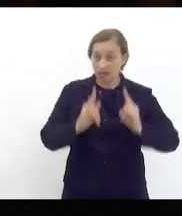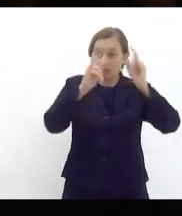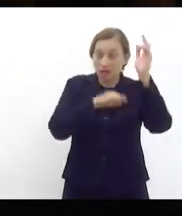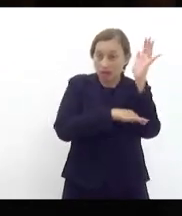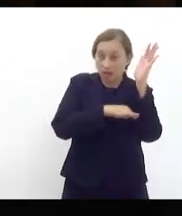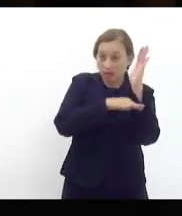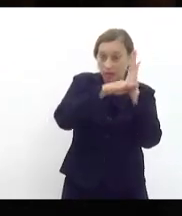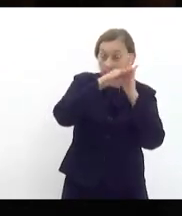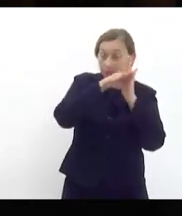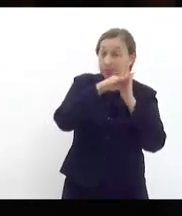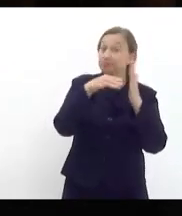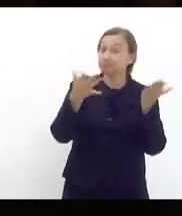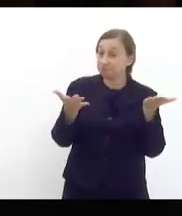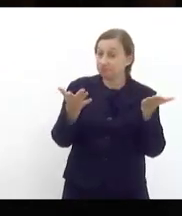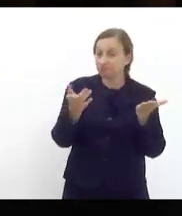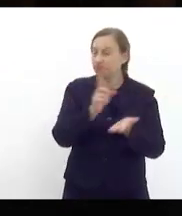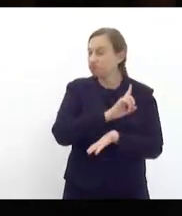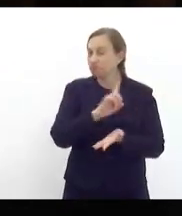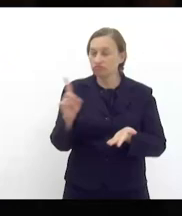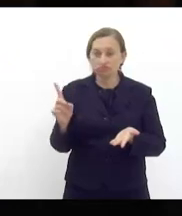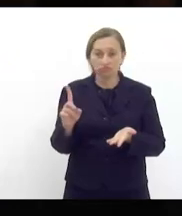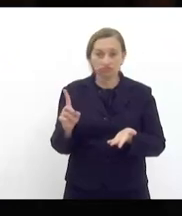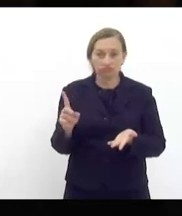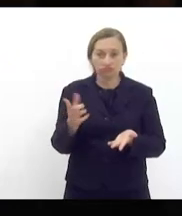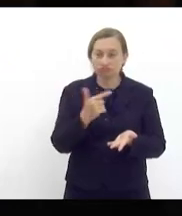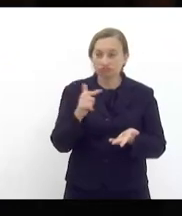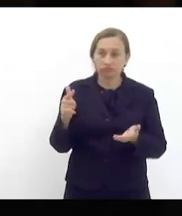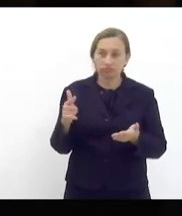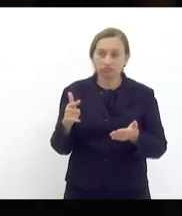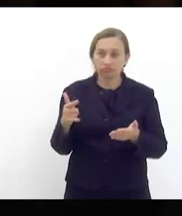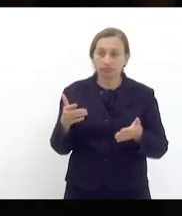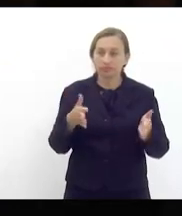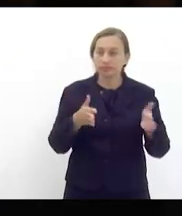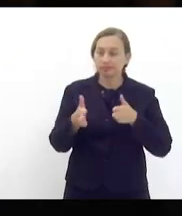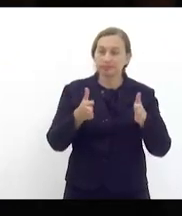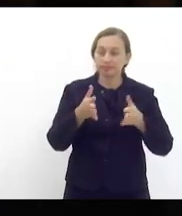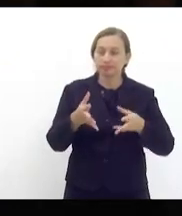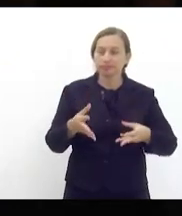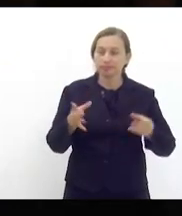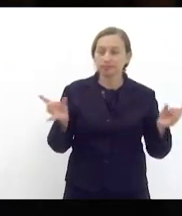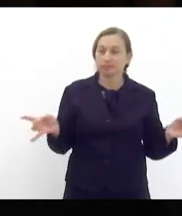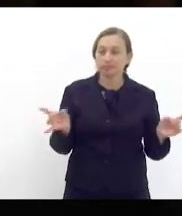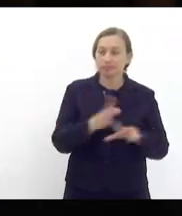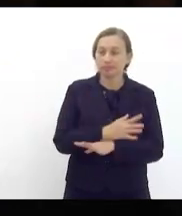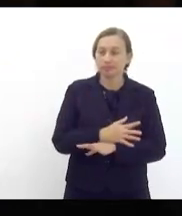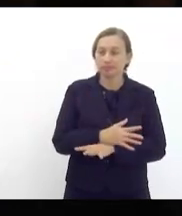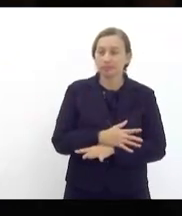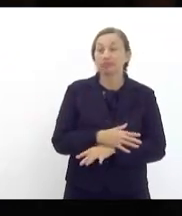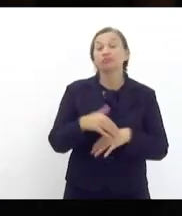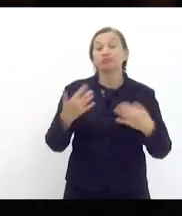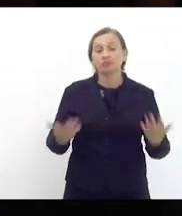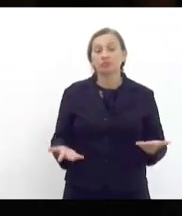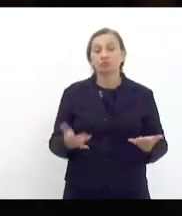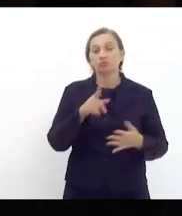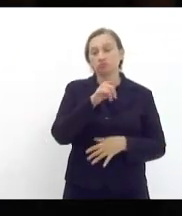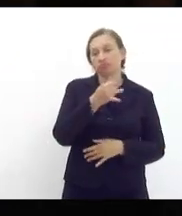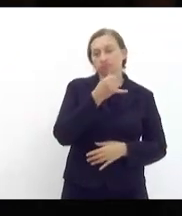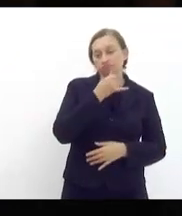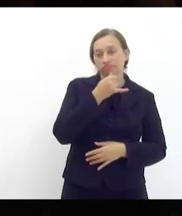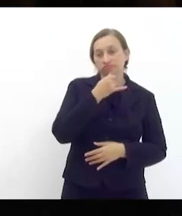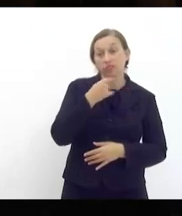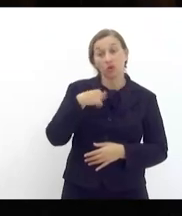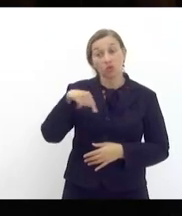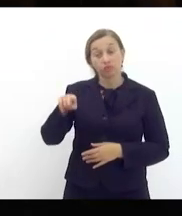época. E não tem qualquer previsão de entrega. Então, a situação ali é dramática. Eu que